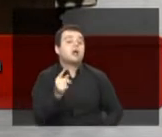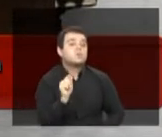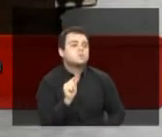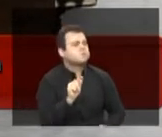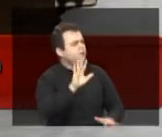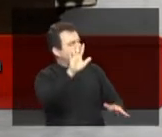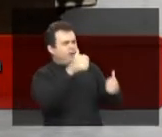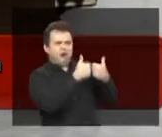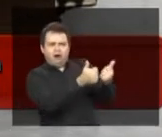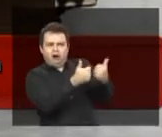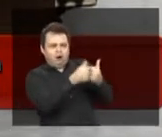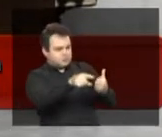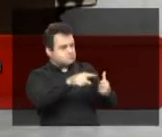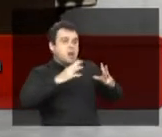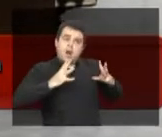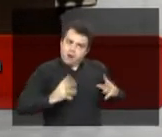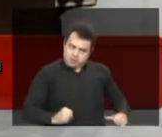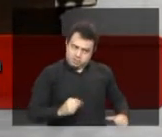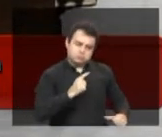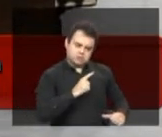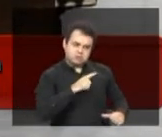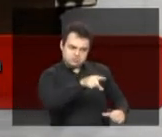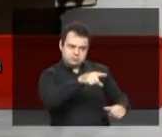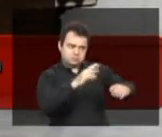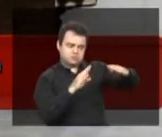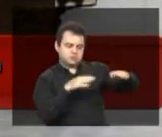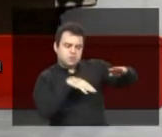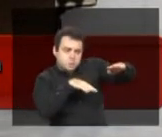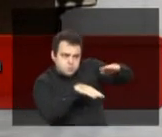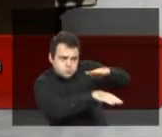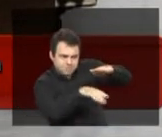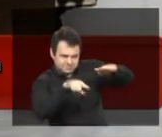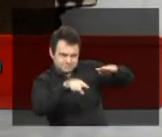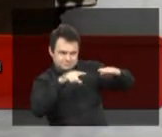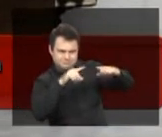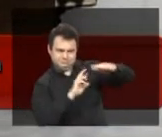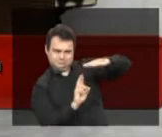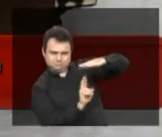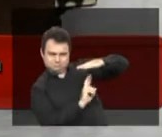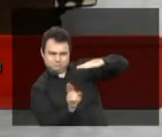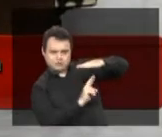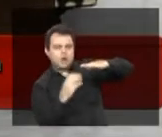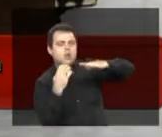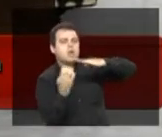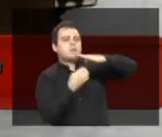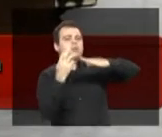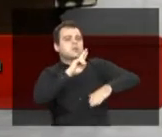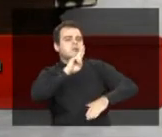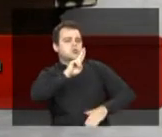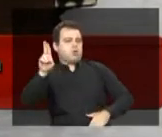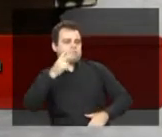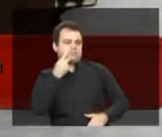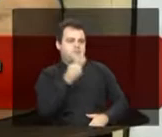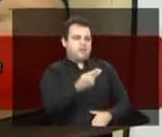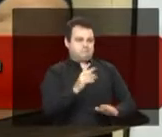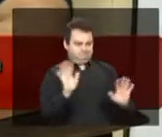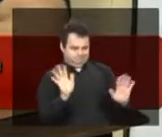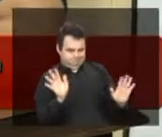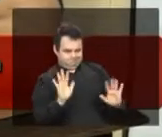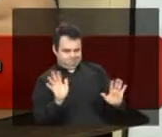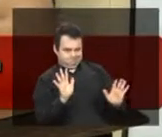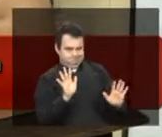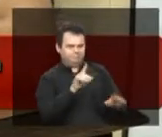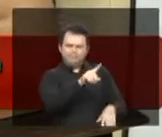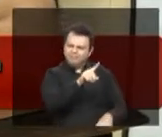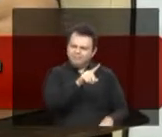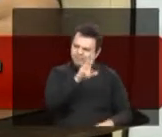os ônibus só saíam limpos lá da garagem, que eu não vou falar da empresa. Então eu falei, mas peraí, só teve